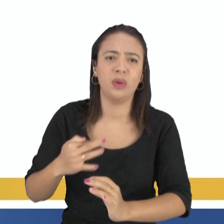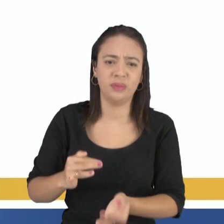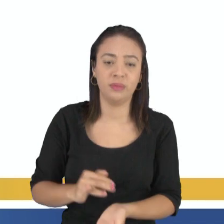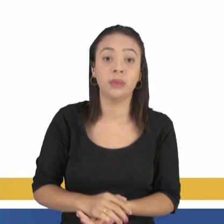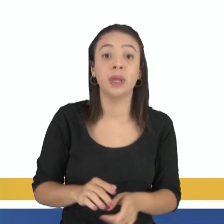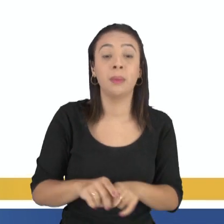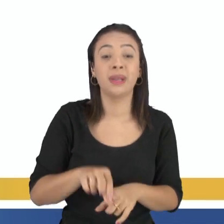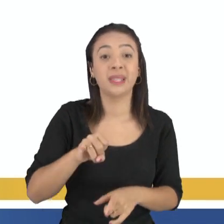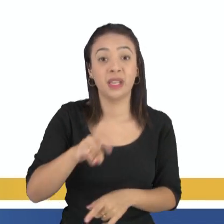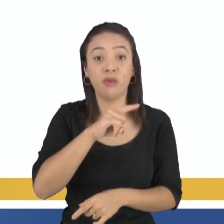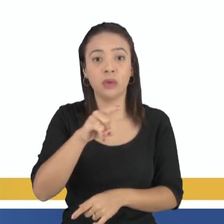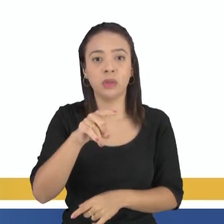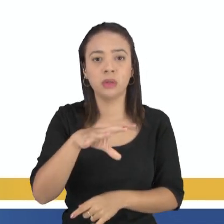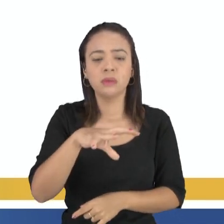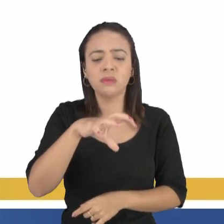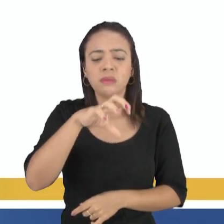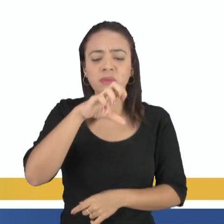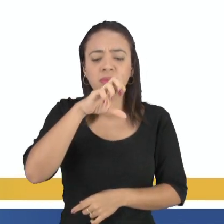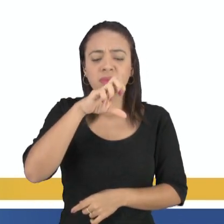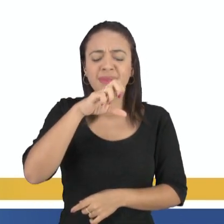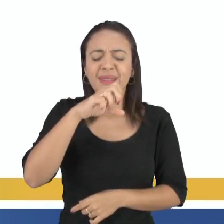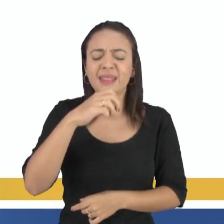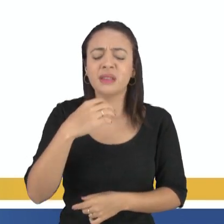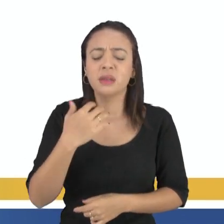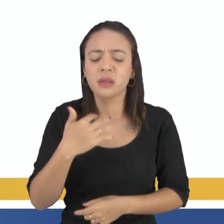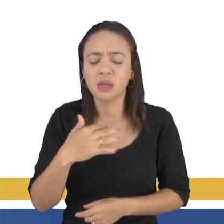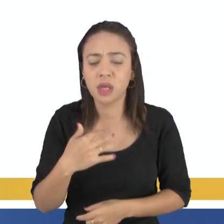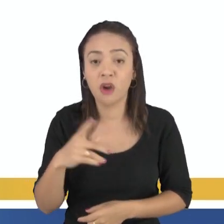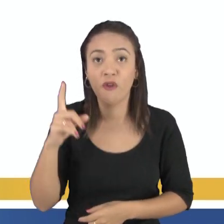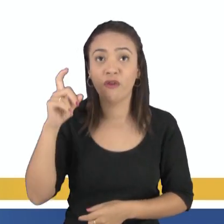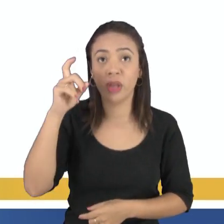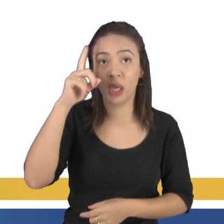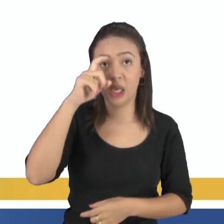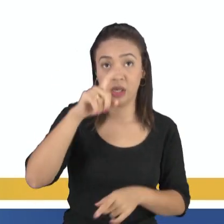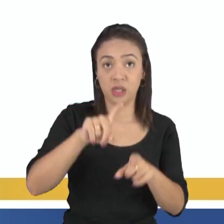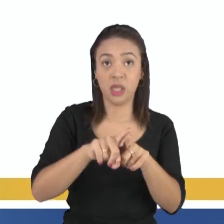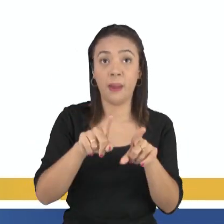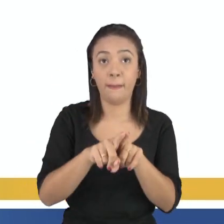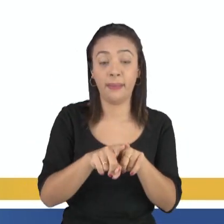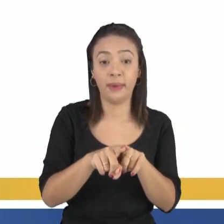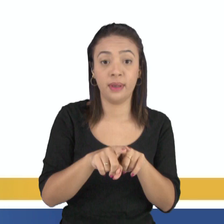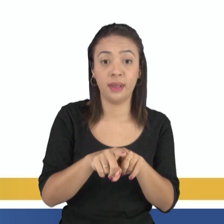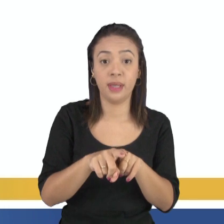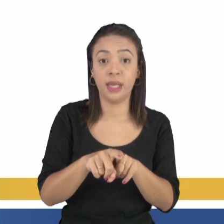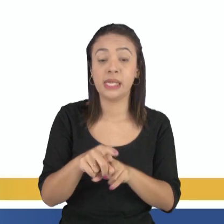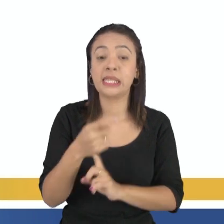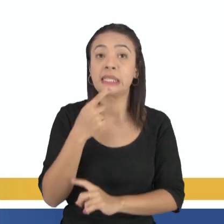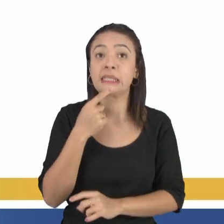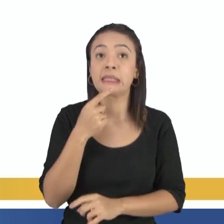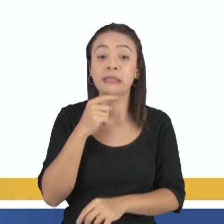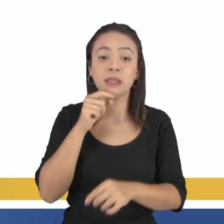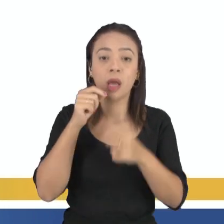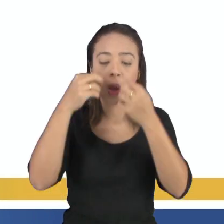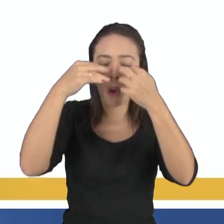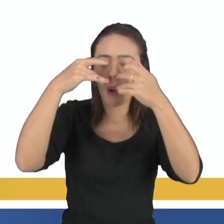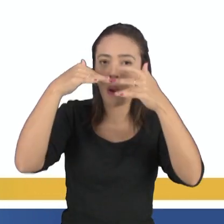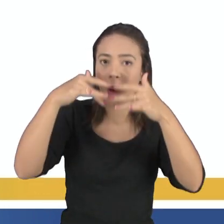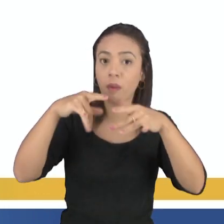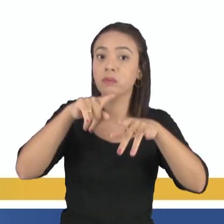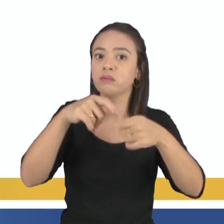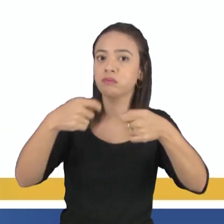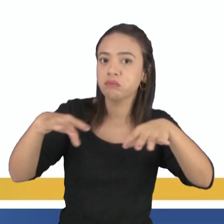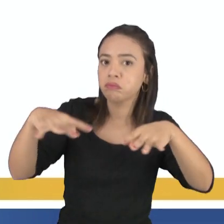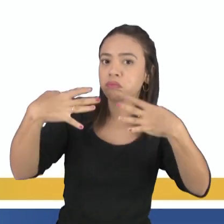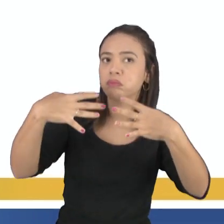dificuldade na respiração, eliminação de sangue, né, e acúmulo de pus na pleura pulmonar, fique em